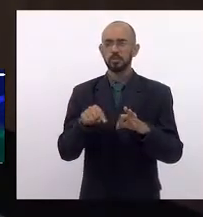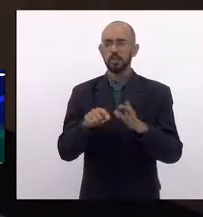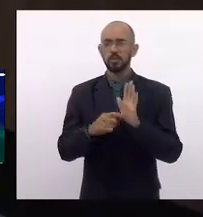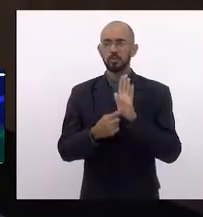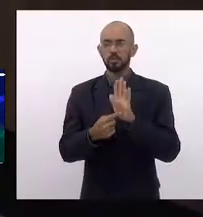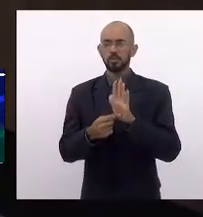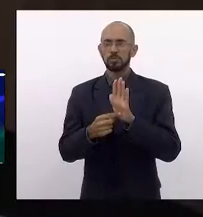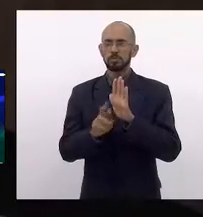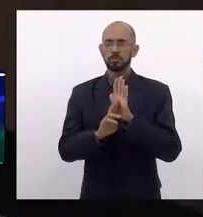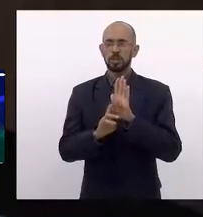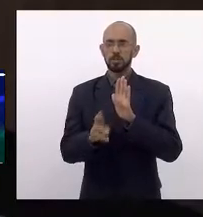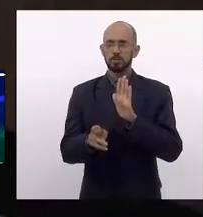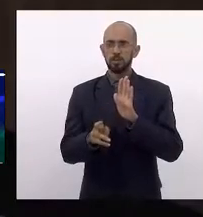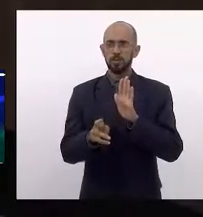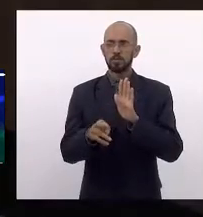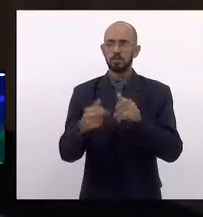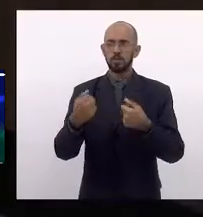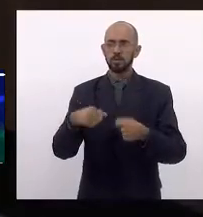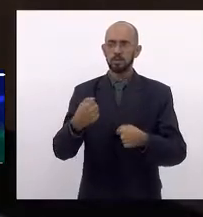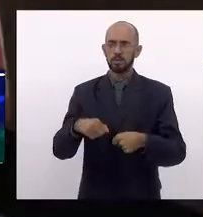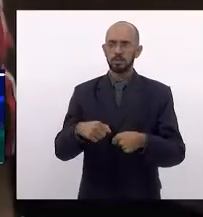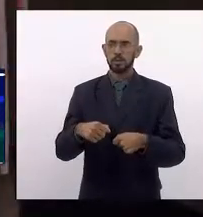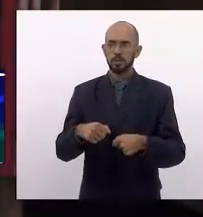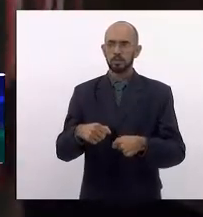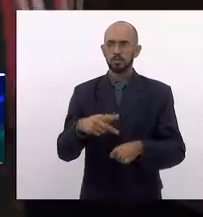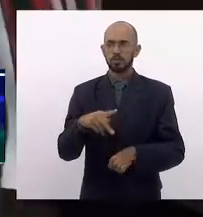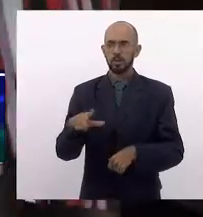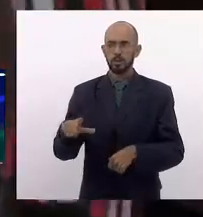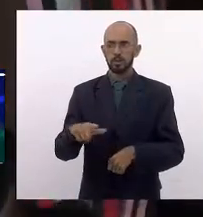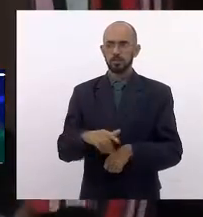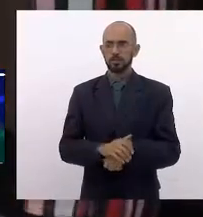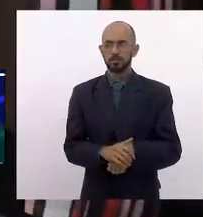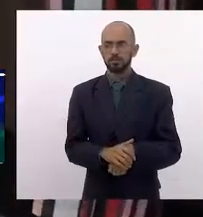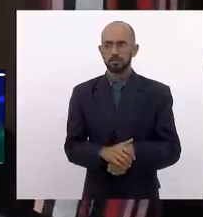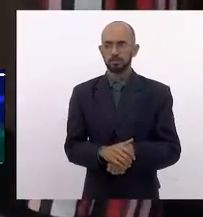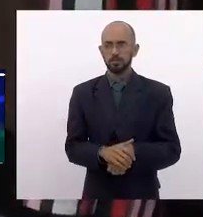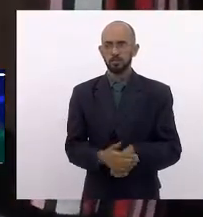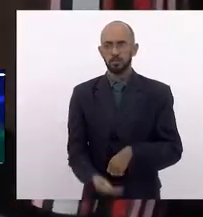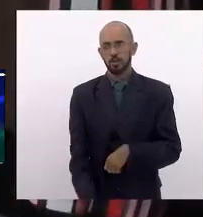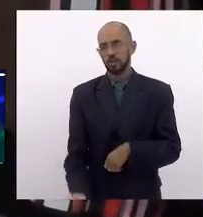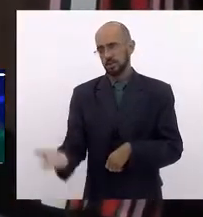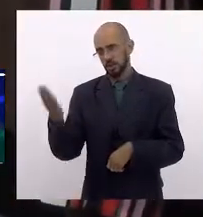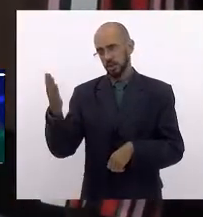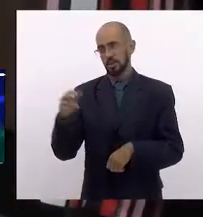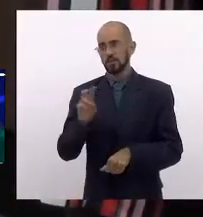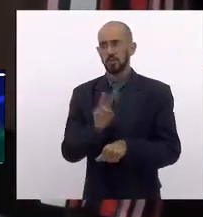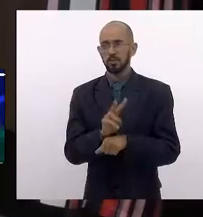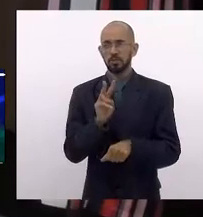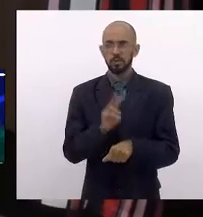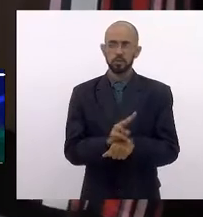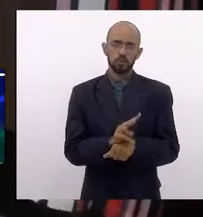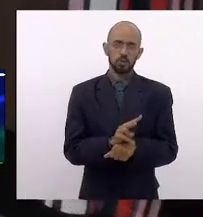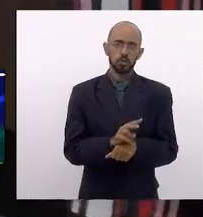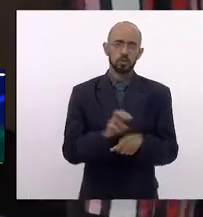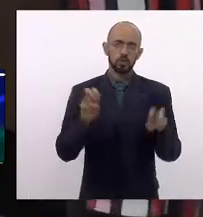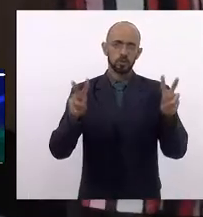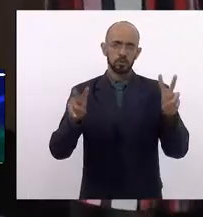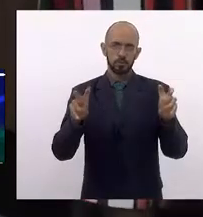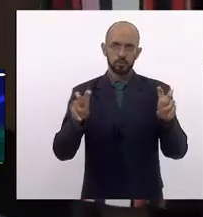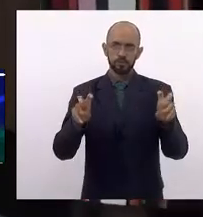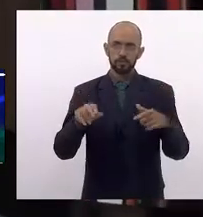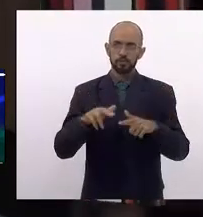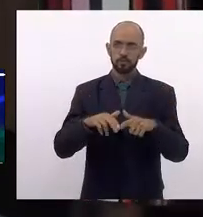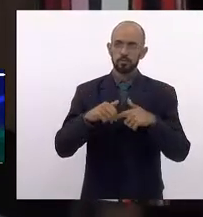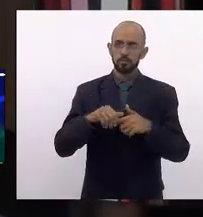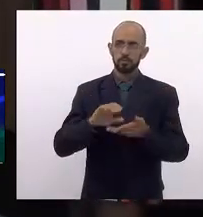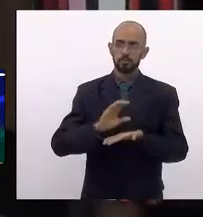necessidade apontada no projeto nós já discutimos vossa excelência' fun grande defensor desse tema da questão da Habitação Popular por conta não